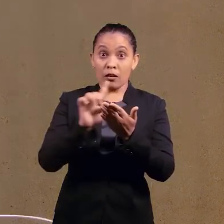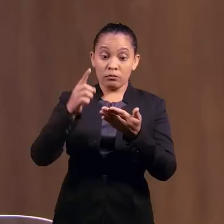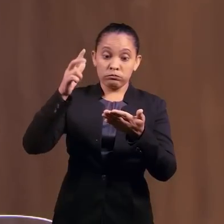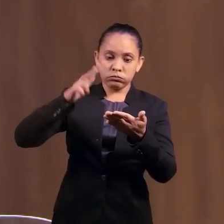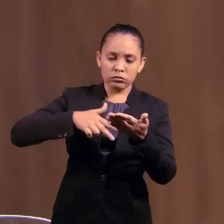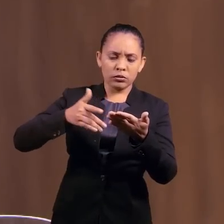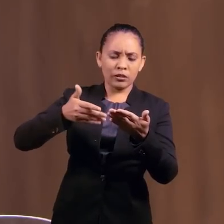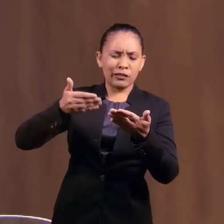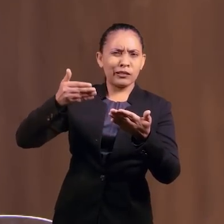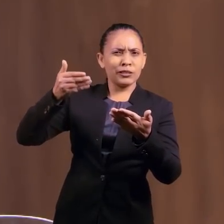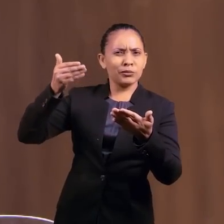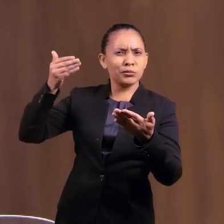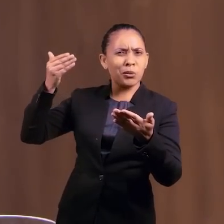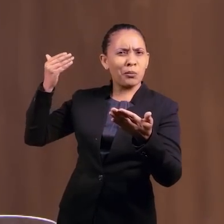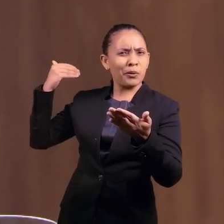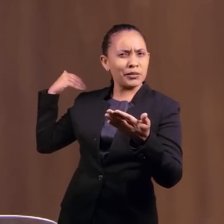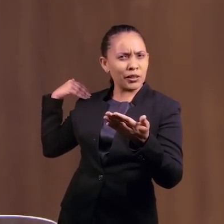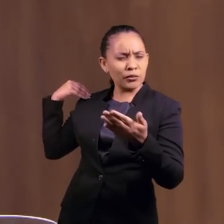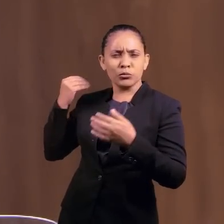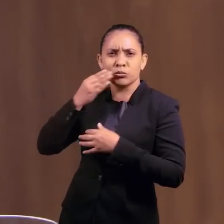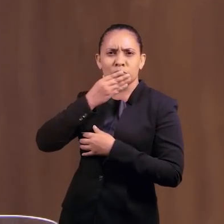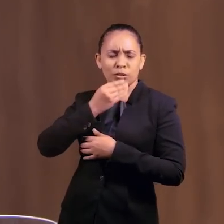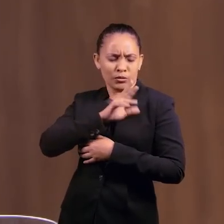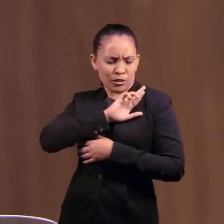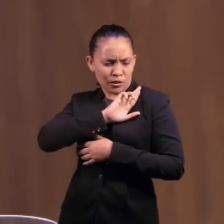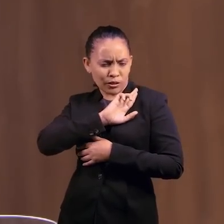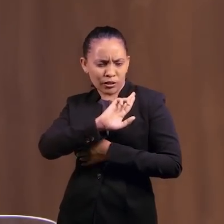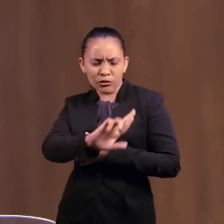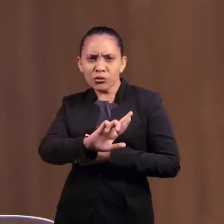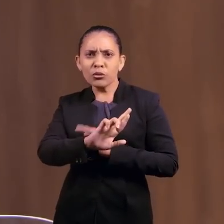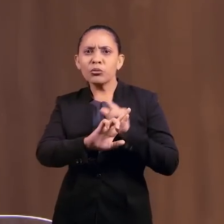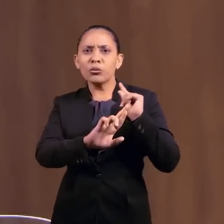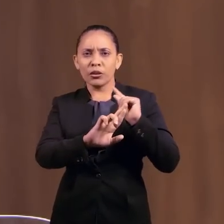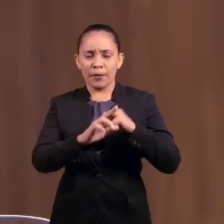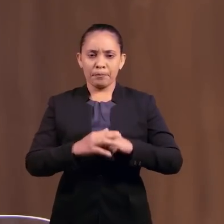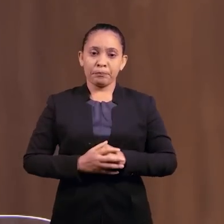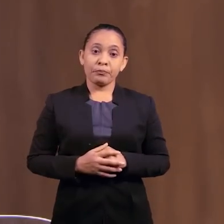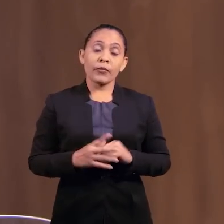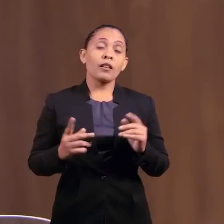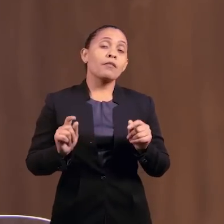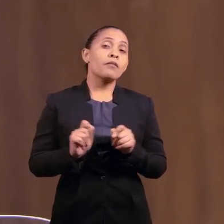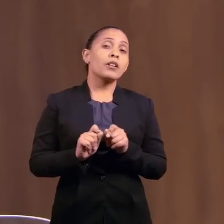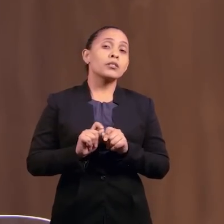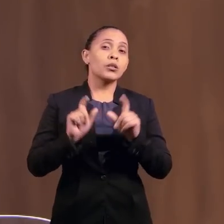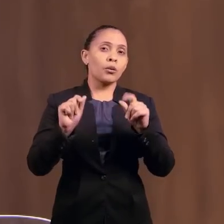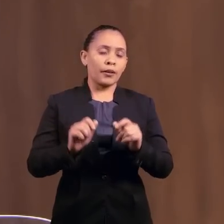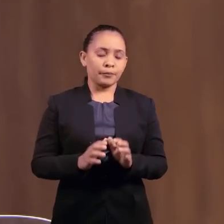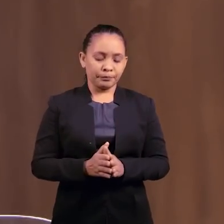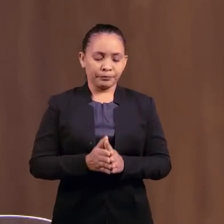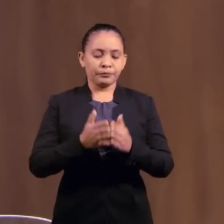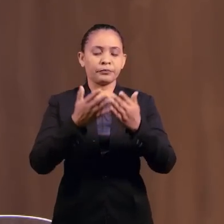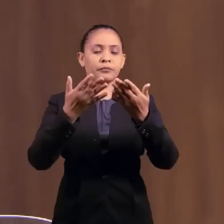no passado, os religiosos, a única coisa que eles faziam é ler as Escrituras e